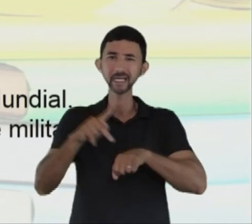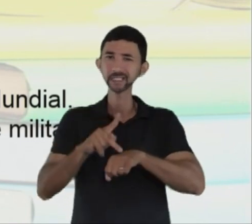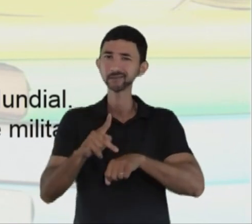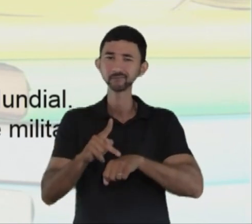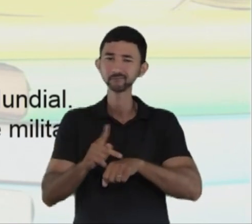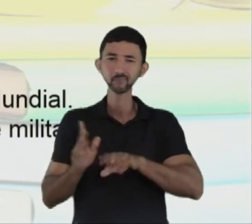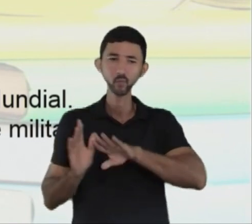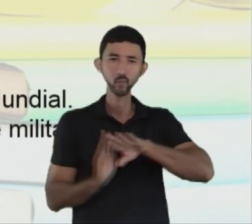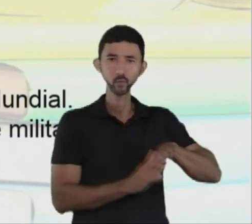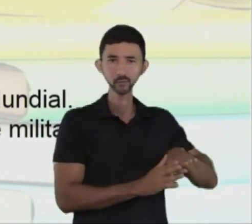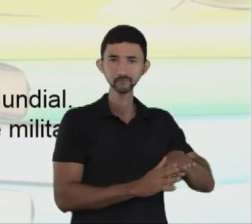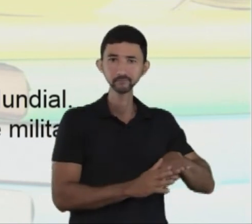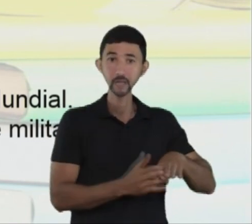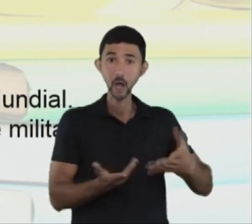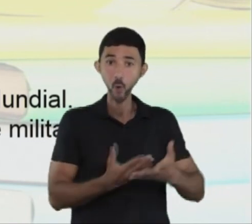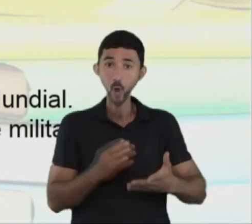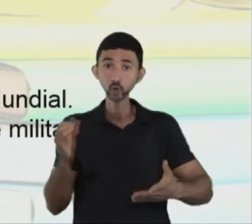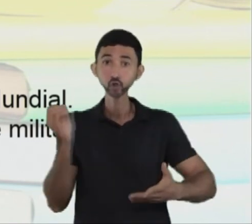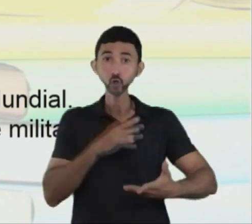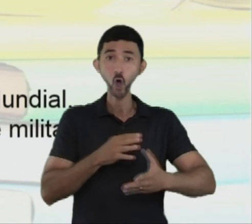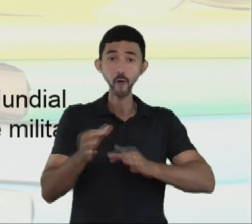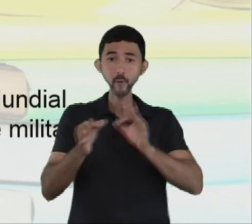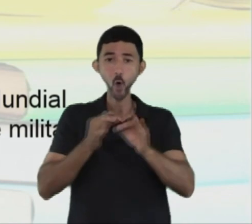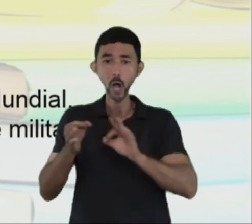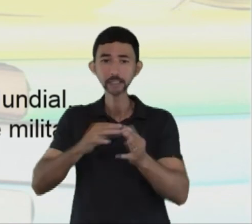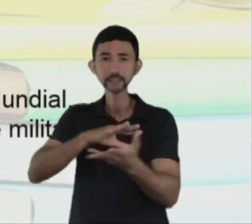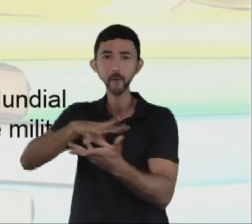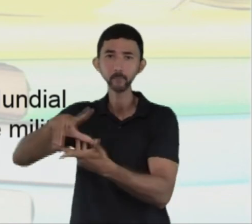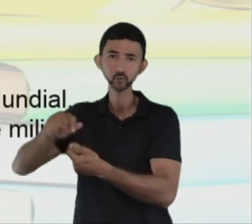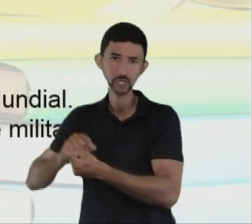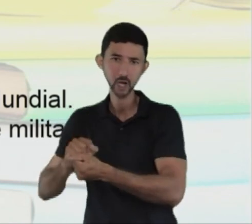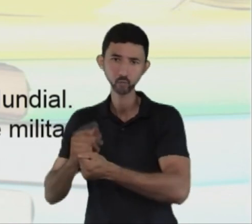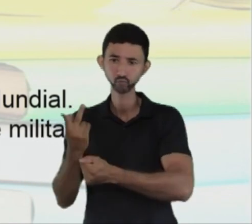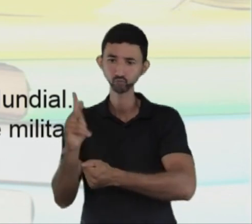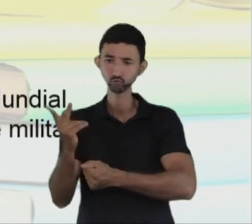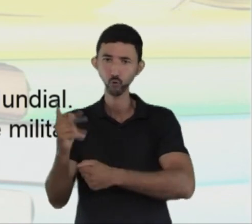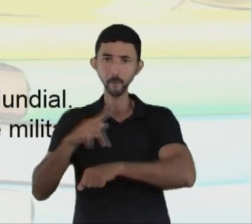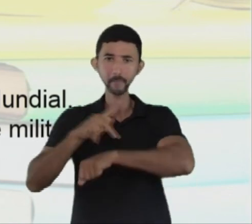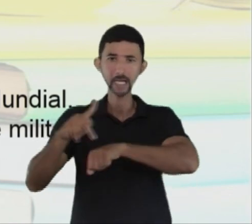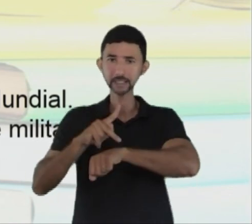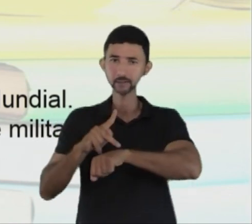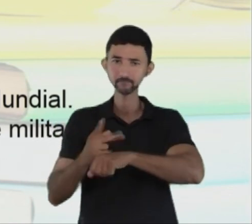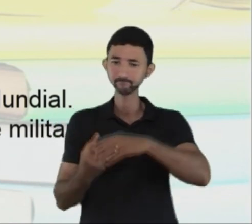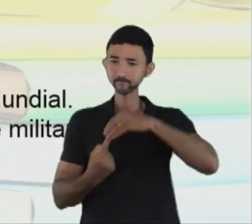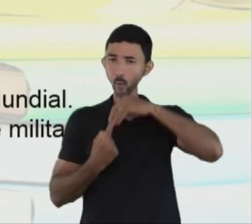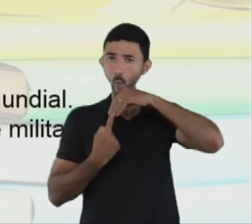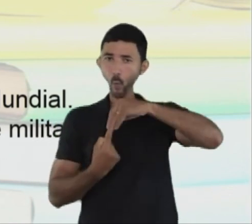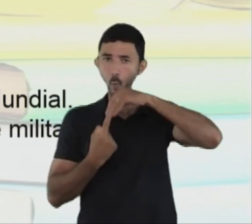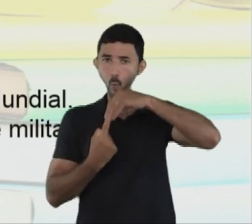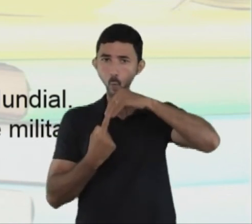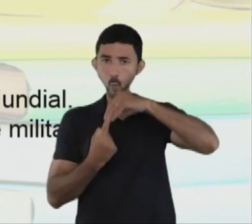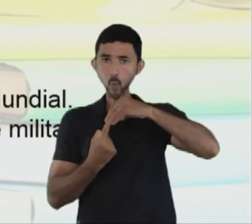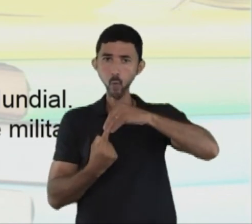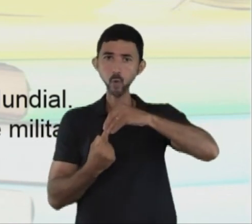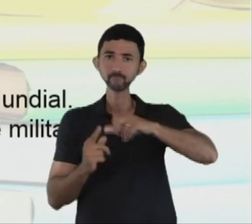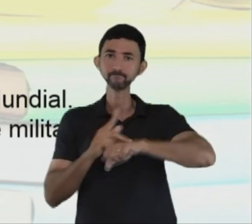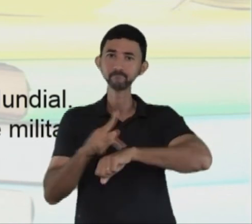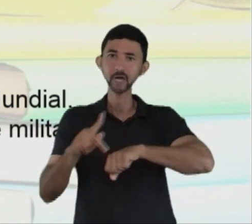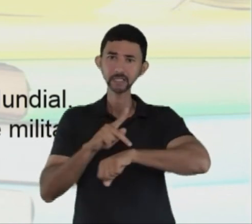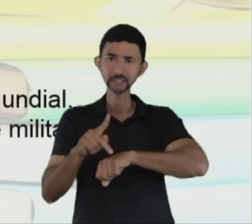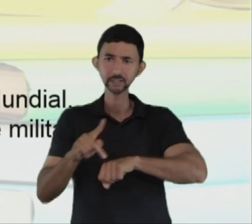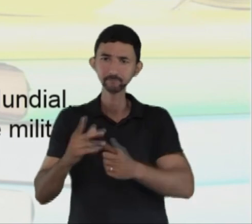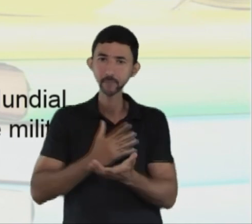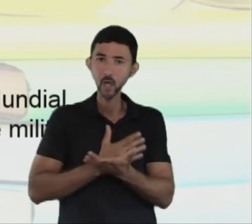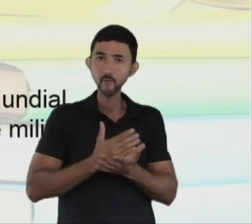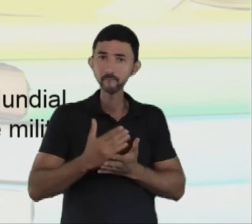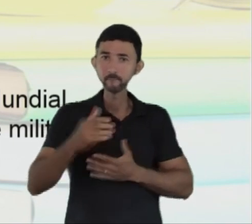mundial, que a gente não vai ter, onde nós não vamos poder mais caracterizá-la como dois polos, a gente vai ter um único polo, né? Só que a gente está falando do início